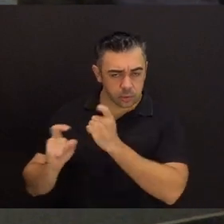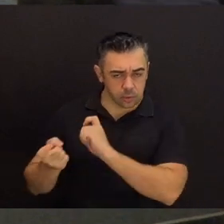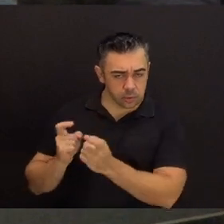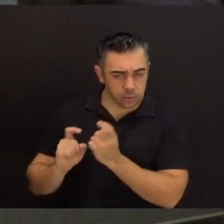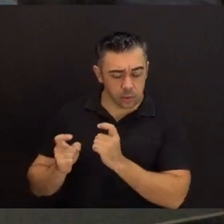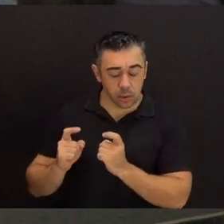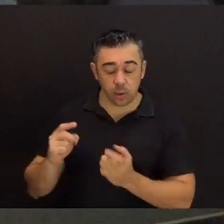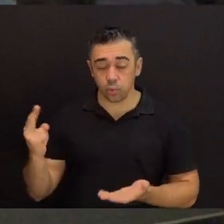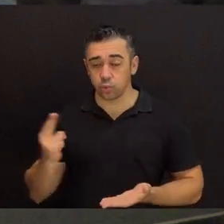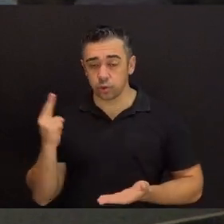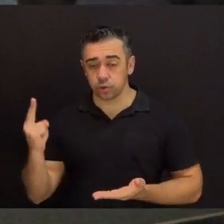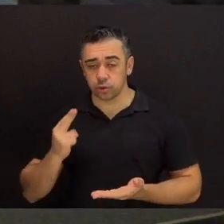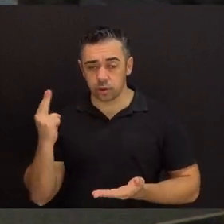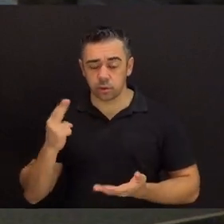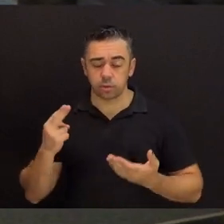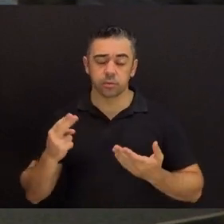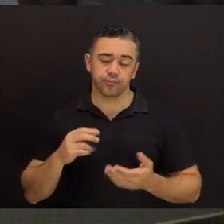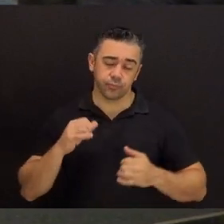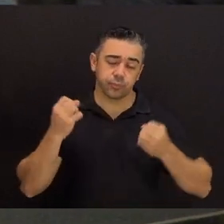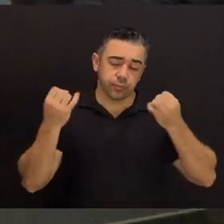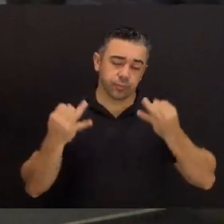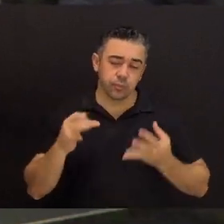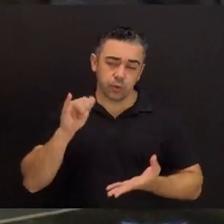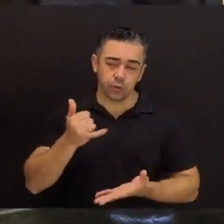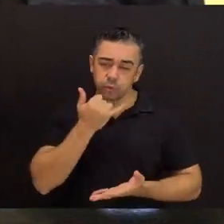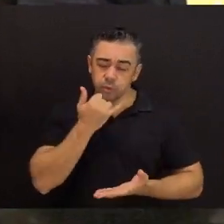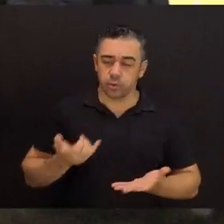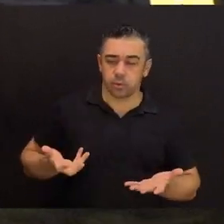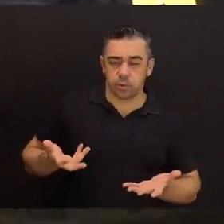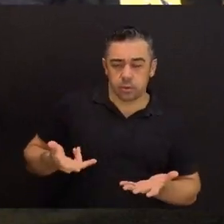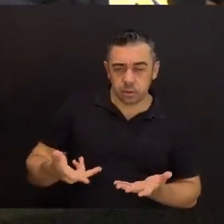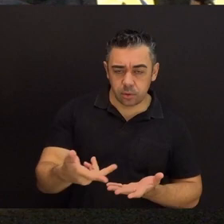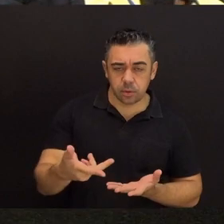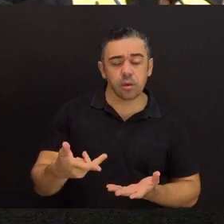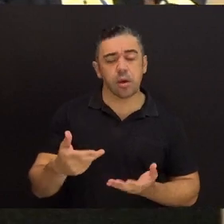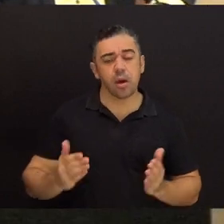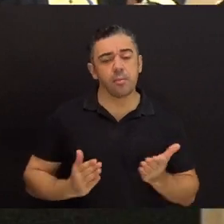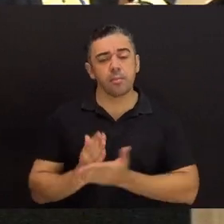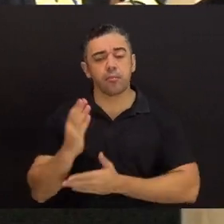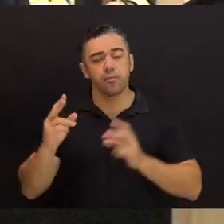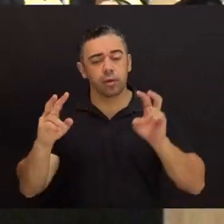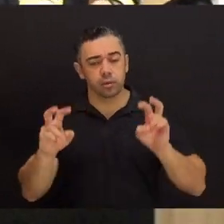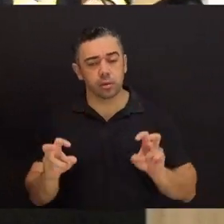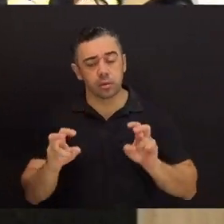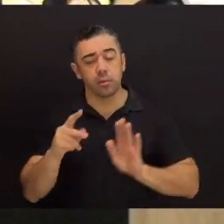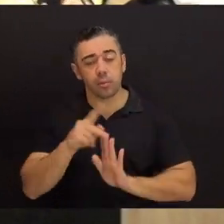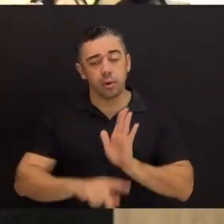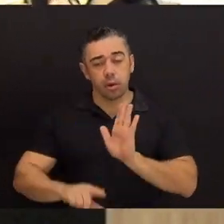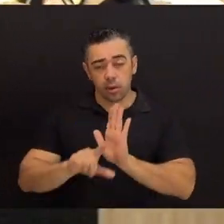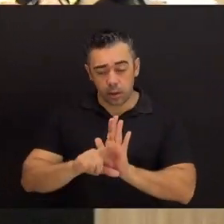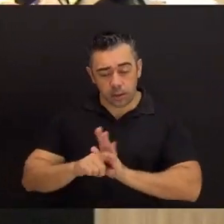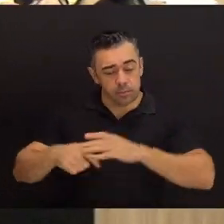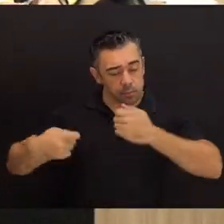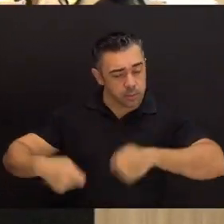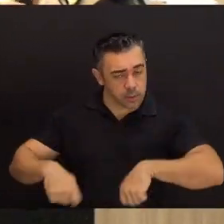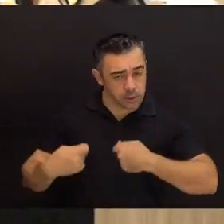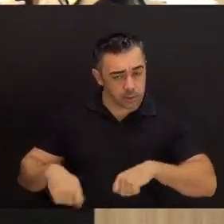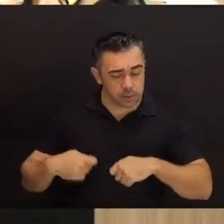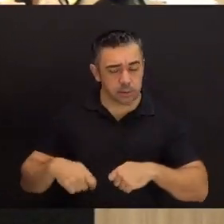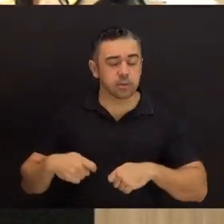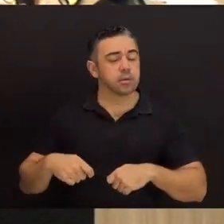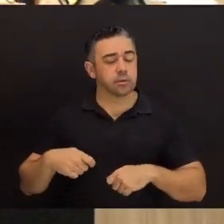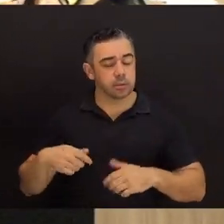urgência da matéria justificando a celeridade em aprovar o tema que o projeto ele traz a necessidade de tomada de